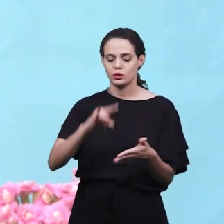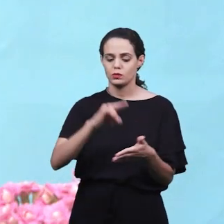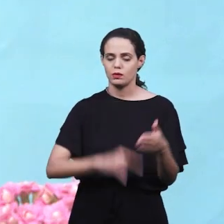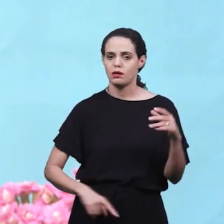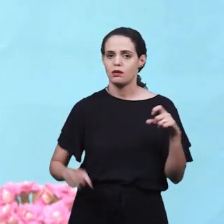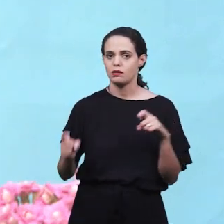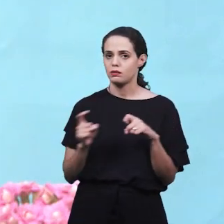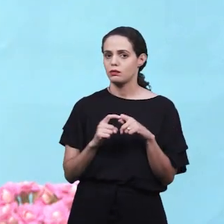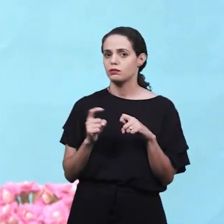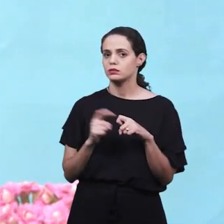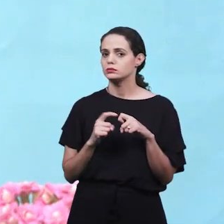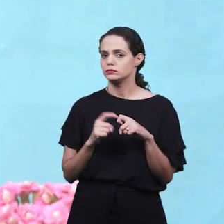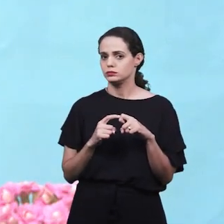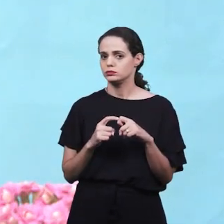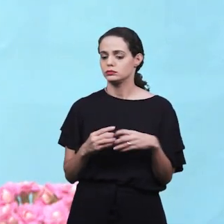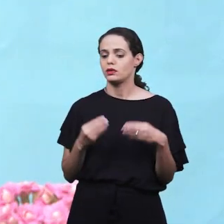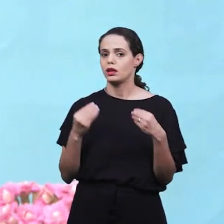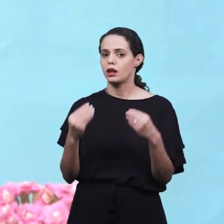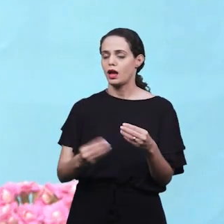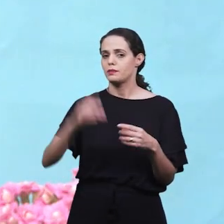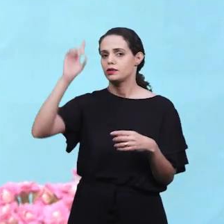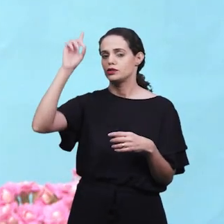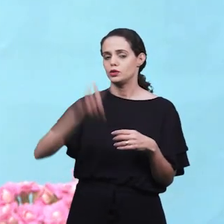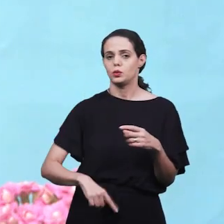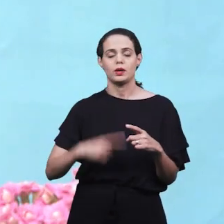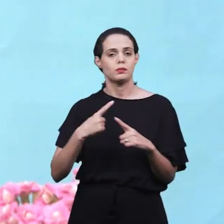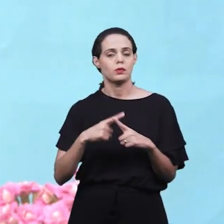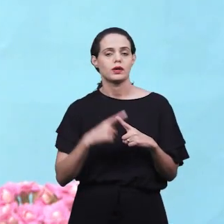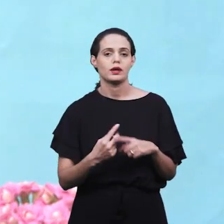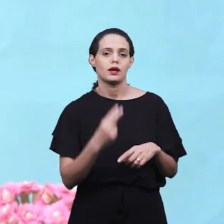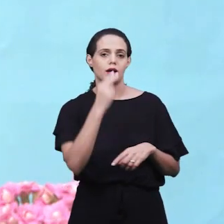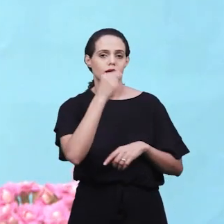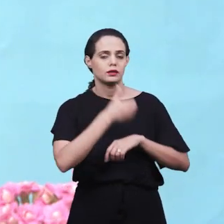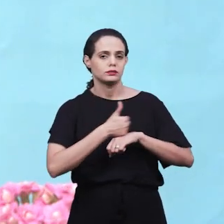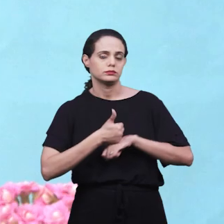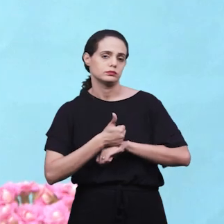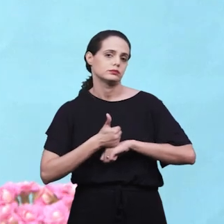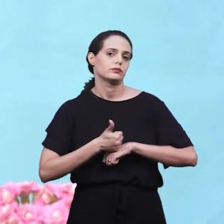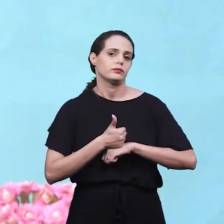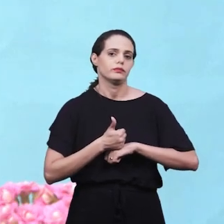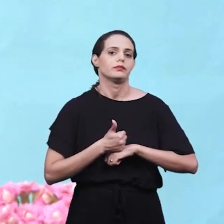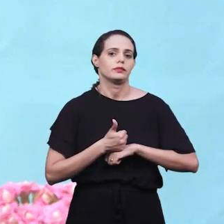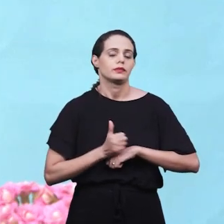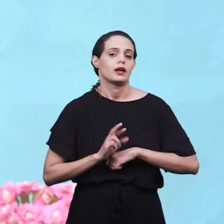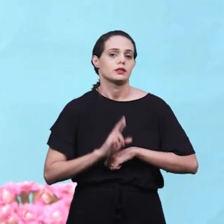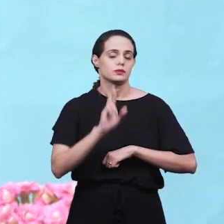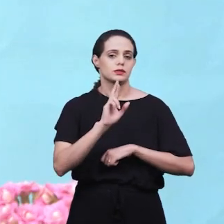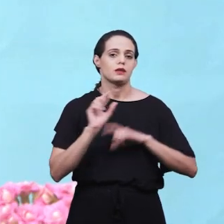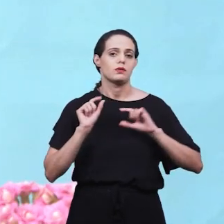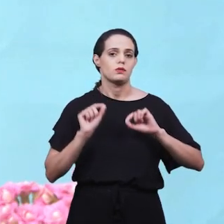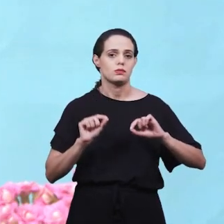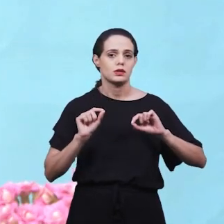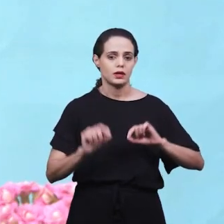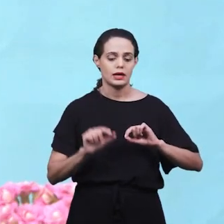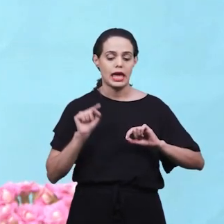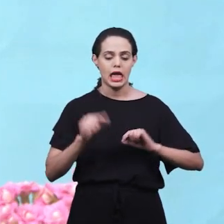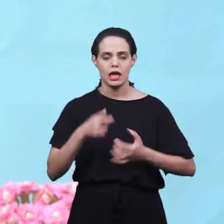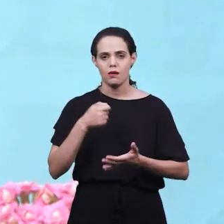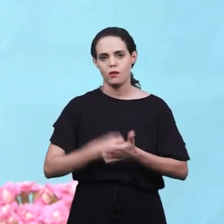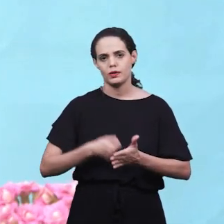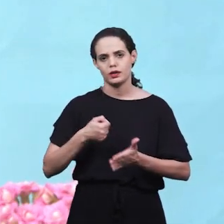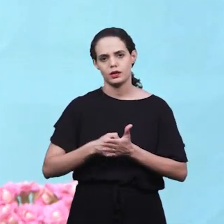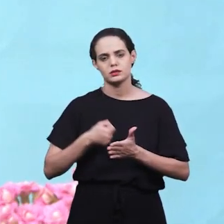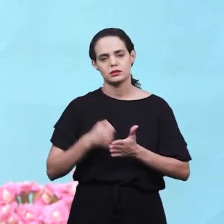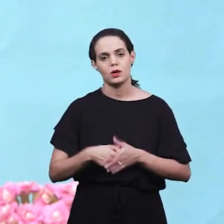da criança, pois a nutricionista responsável técnica da cozinha da creche tem como obrigação atender